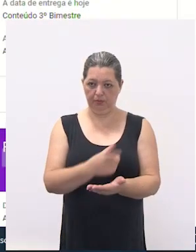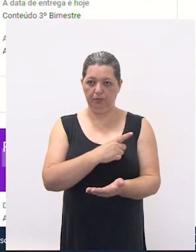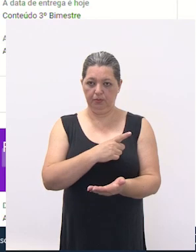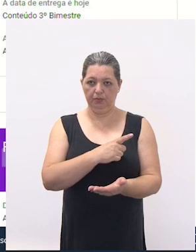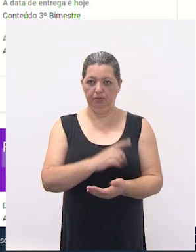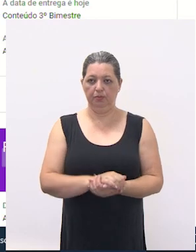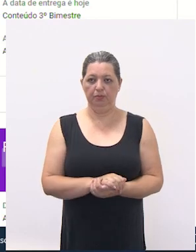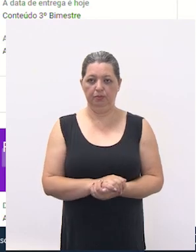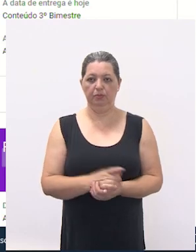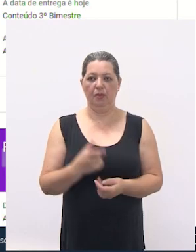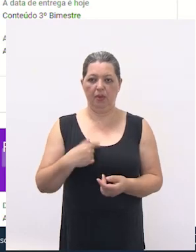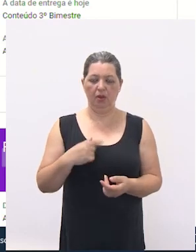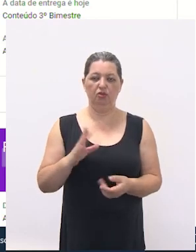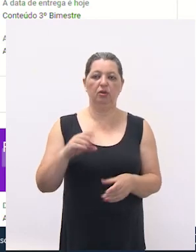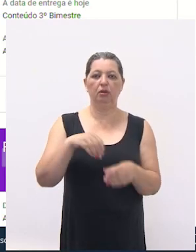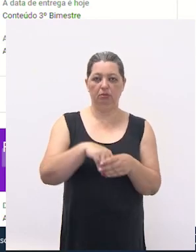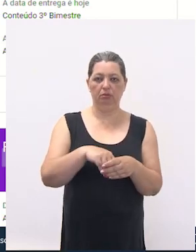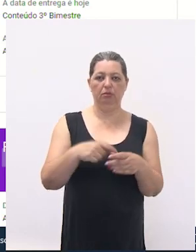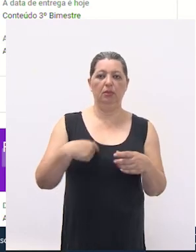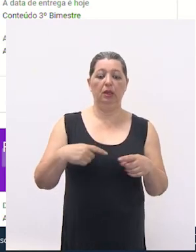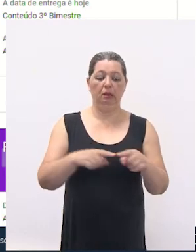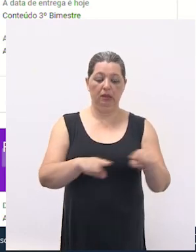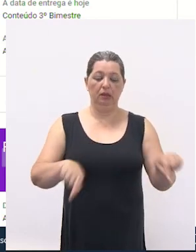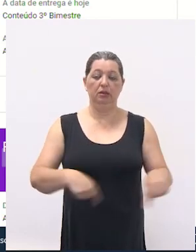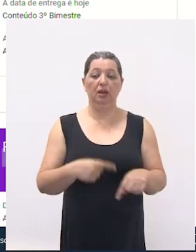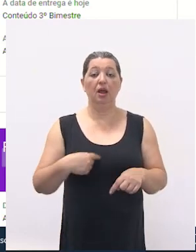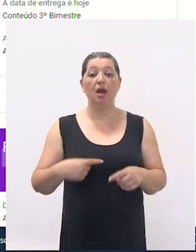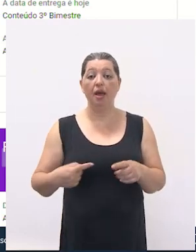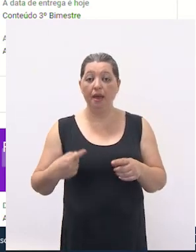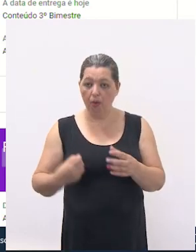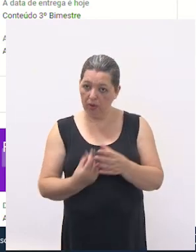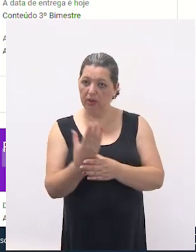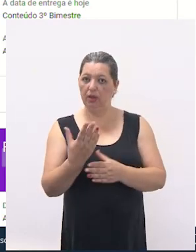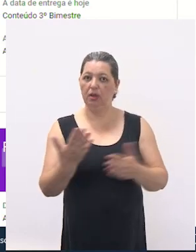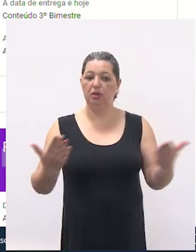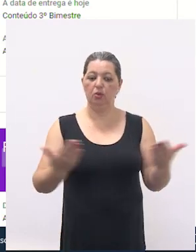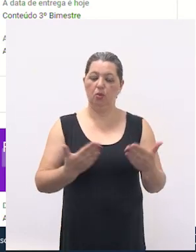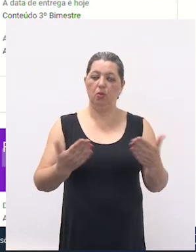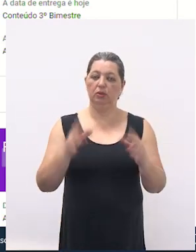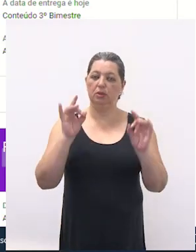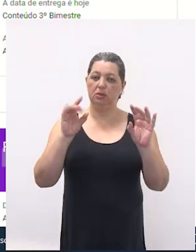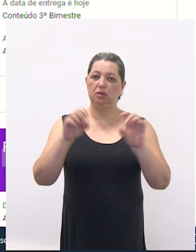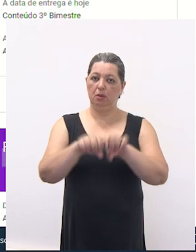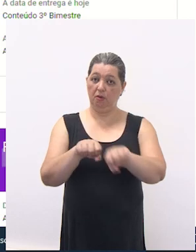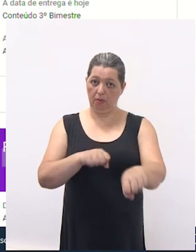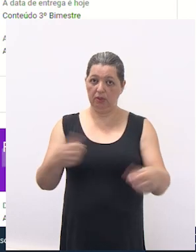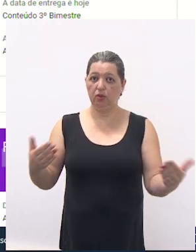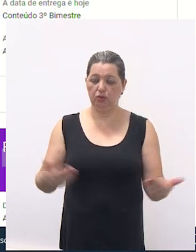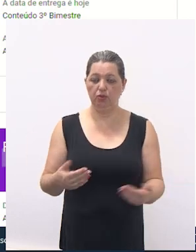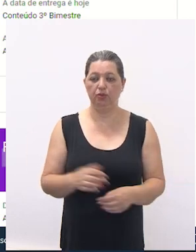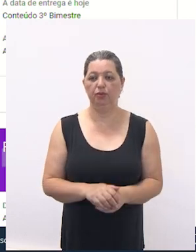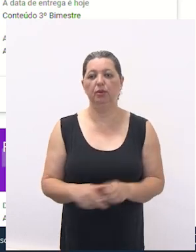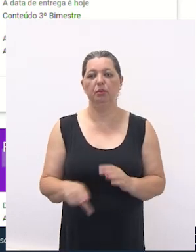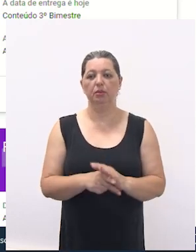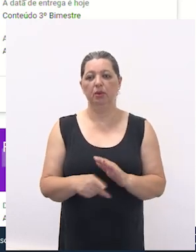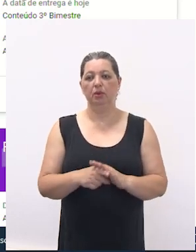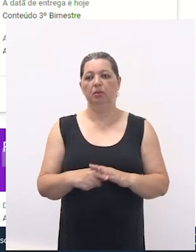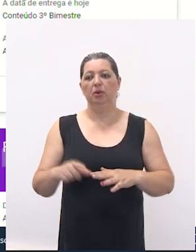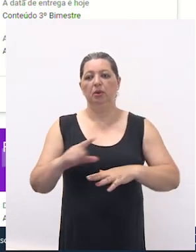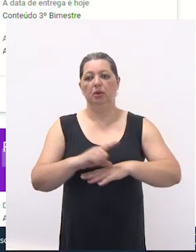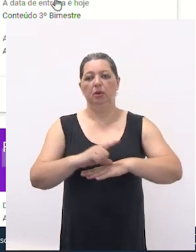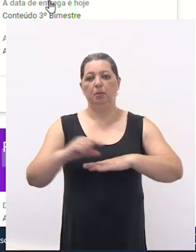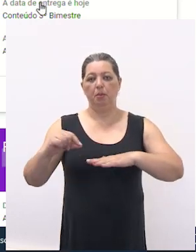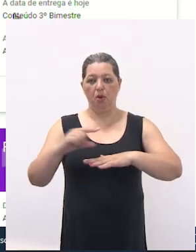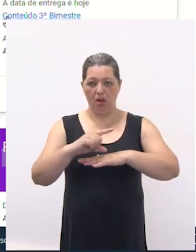estou inserido, né? Essa sala eu criei especialmente para a nossa formação de hoje, a sala de Proatec e as outras salas eu